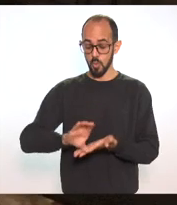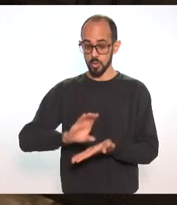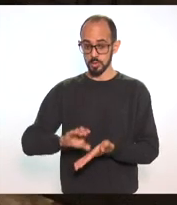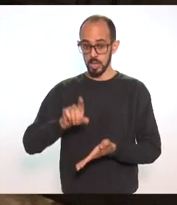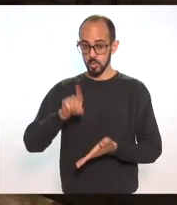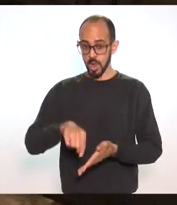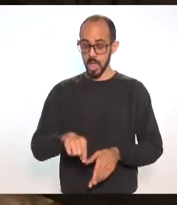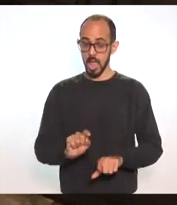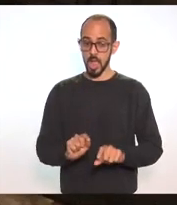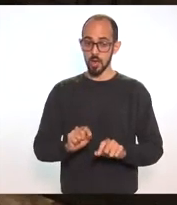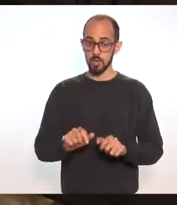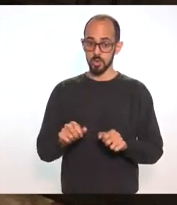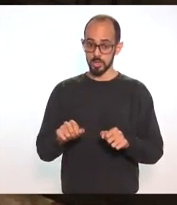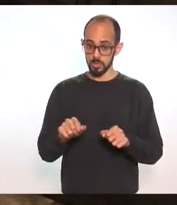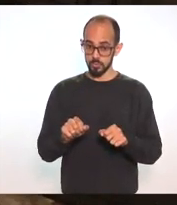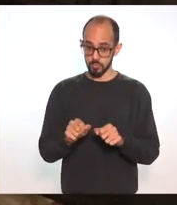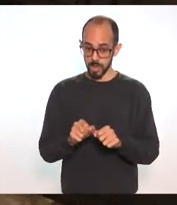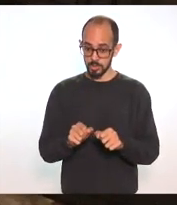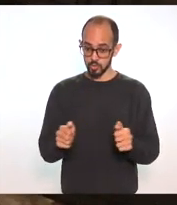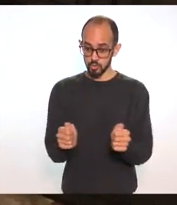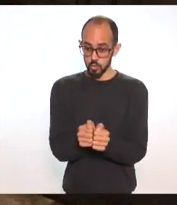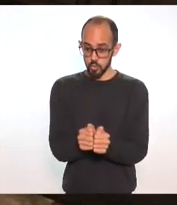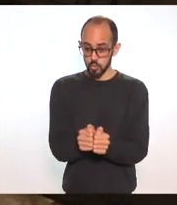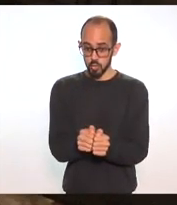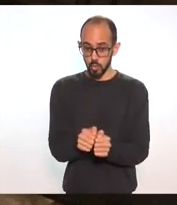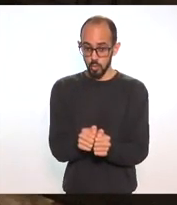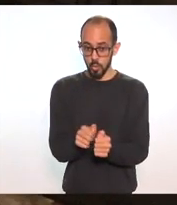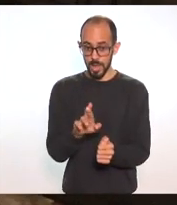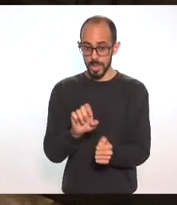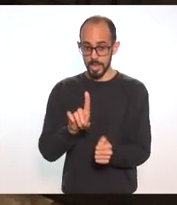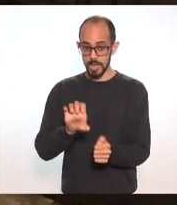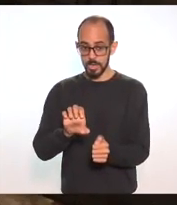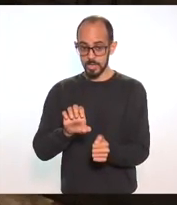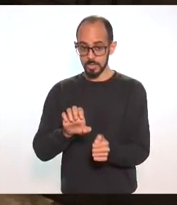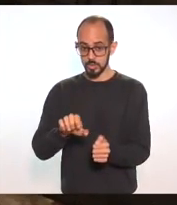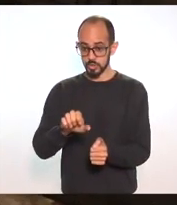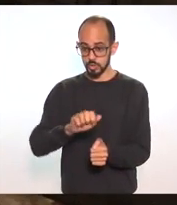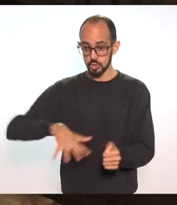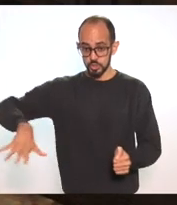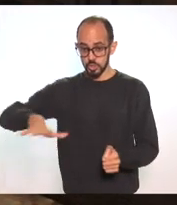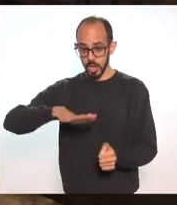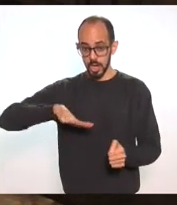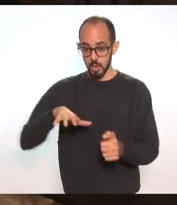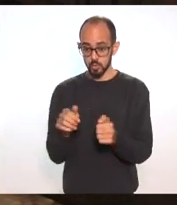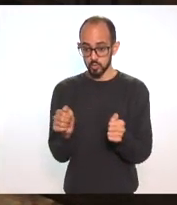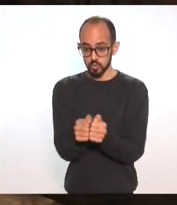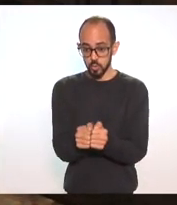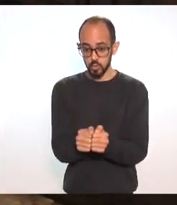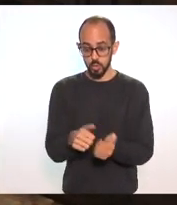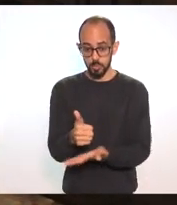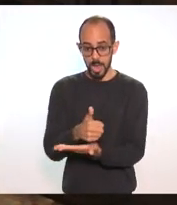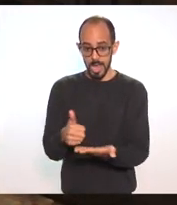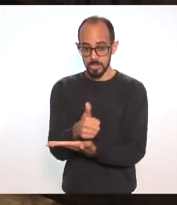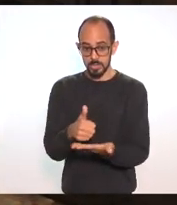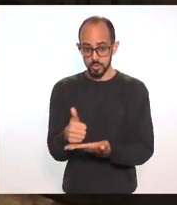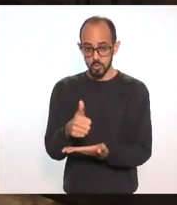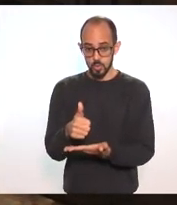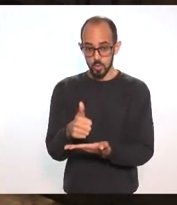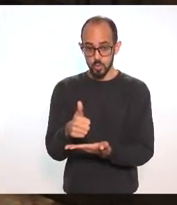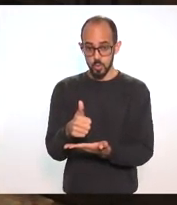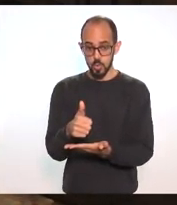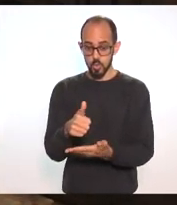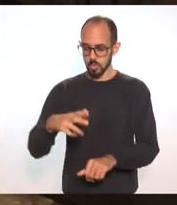que integram o sistema estadual de ensino, e, portanto, abrange toda a rede de educação privada básica. O ensino superior